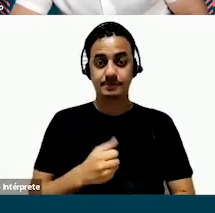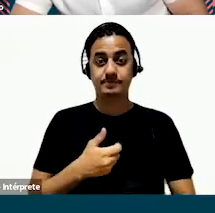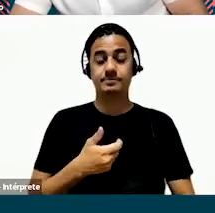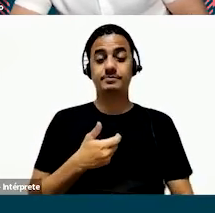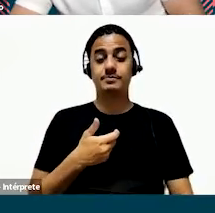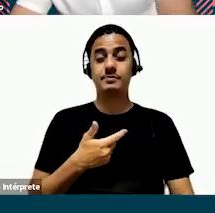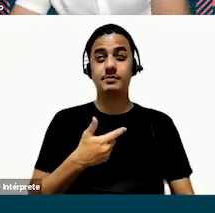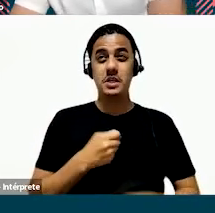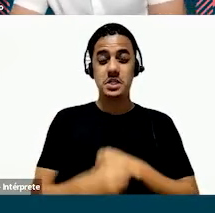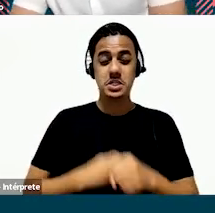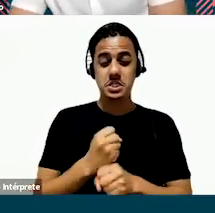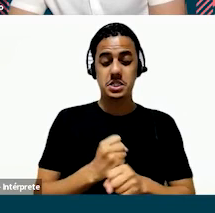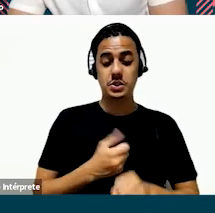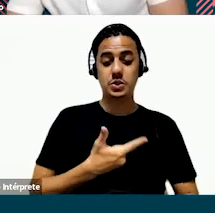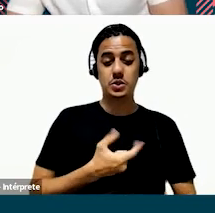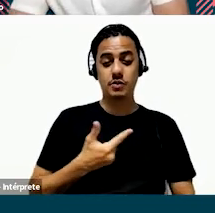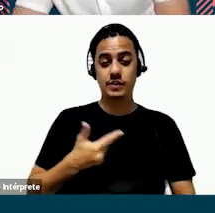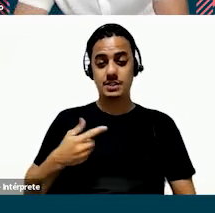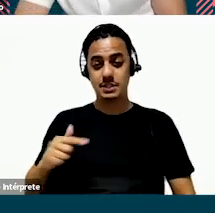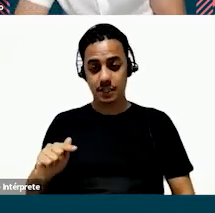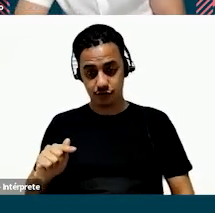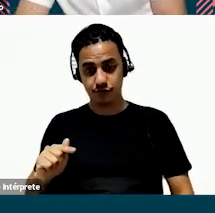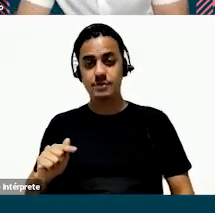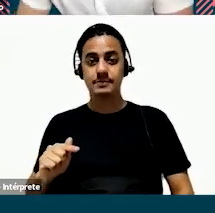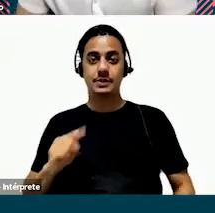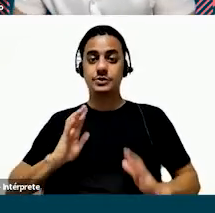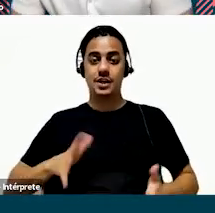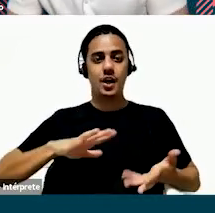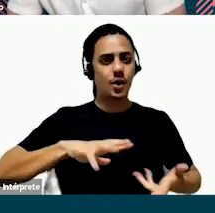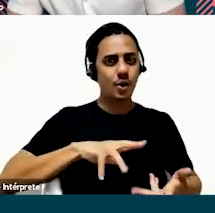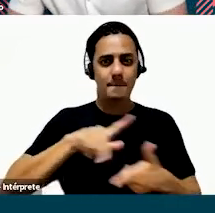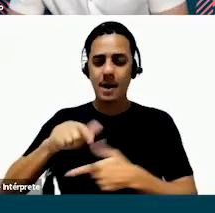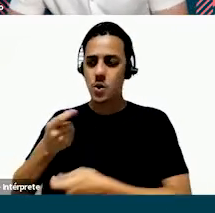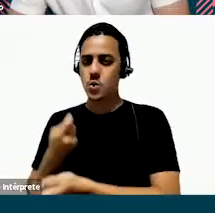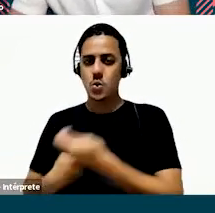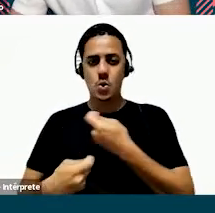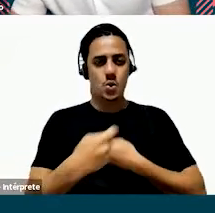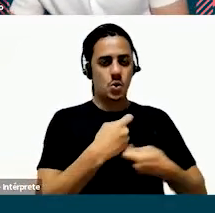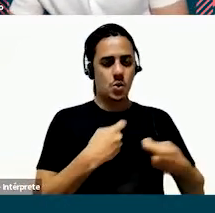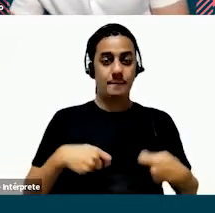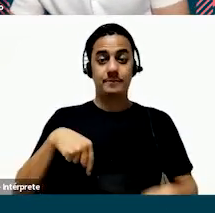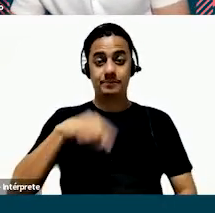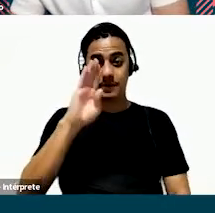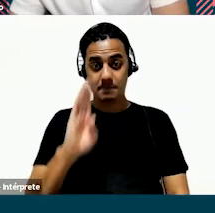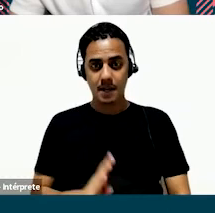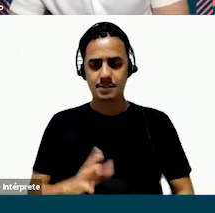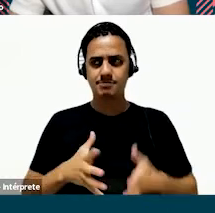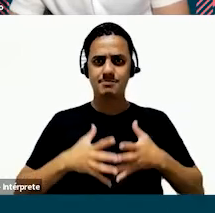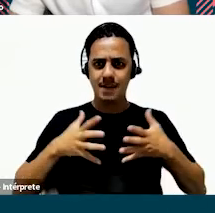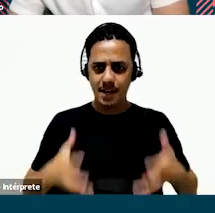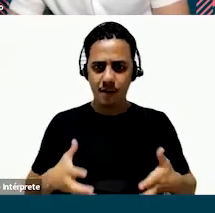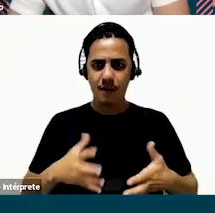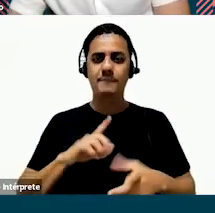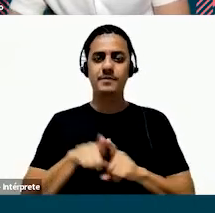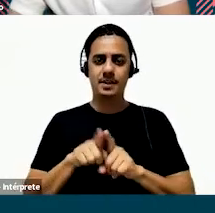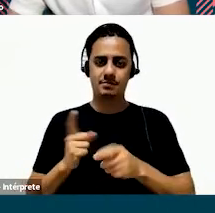falando de dinheiro aqui também, né? Fantasy Game movimentando muito valor no mercado global. E no Brasil, um dos maiores,